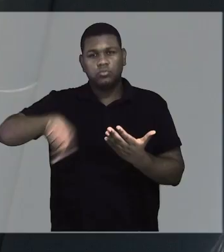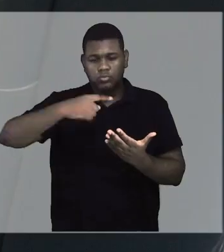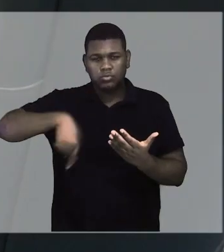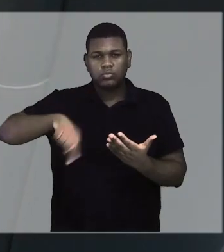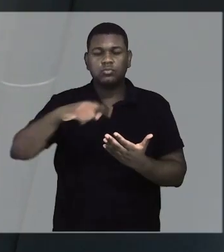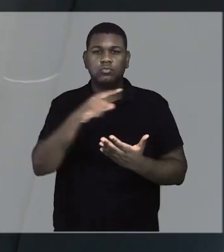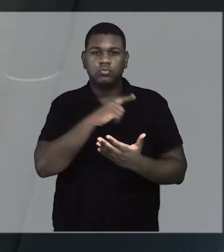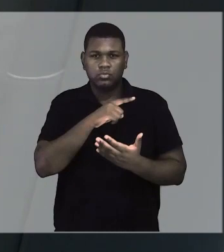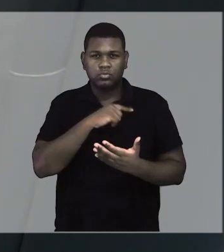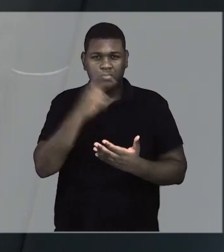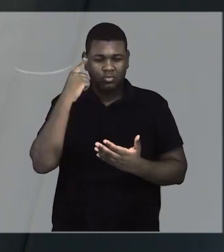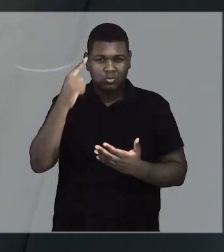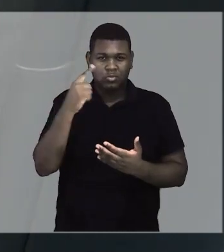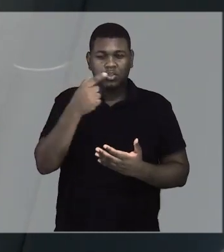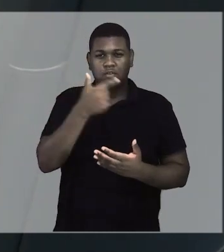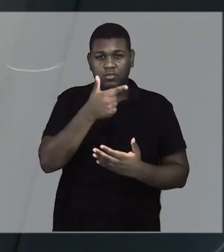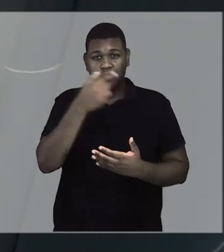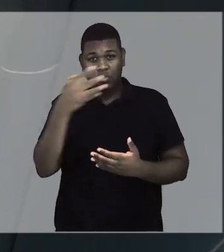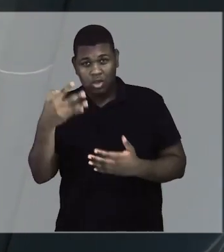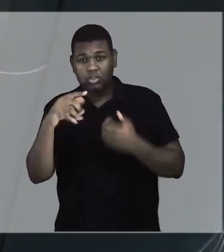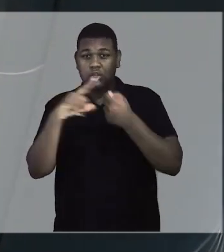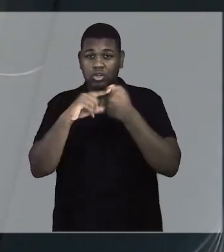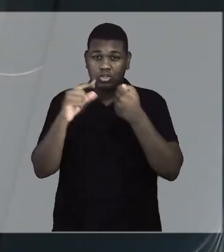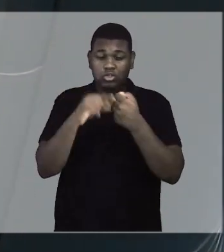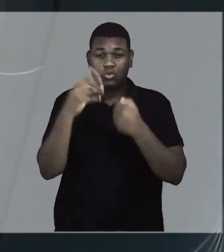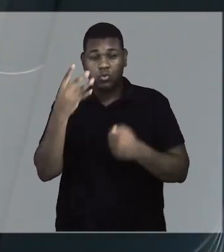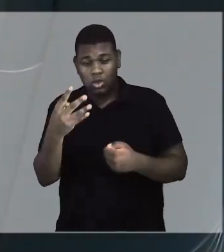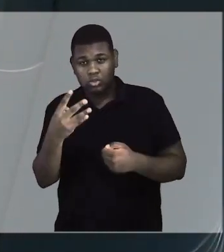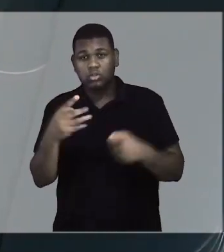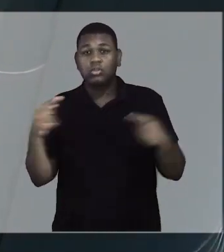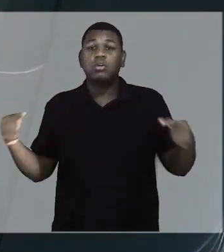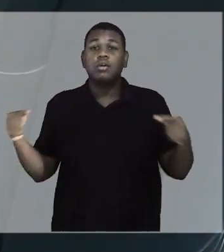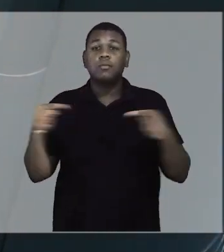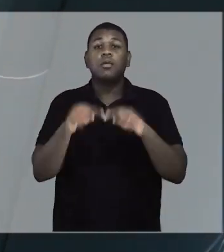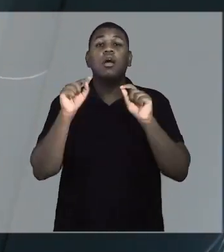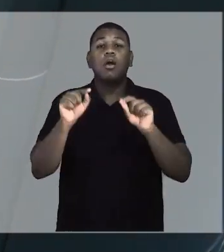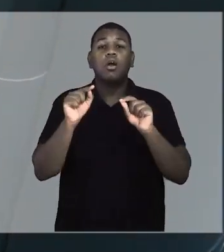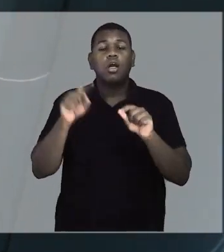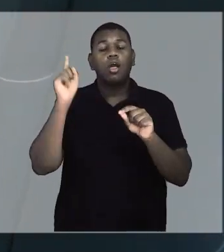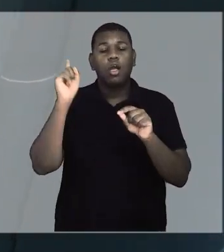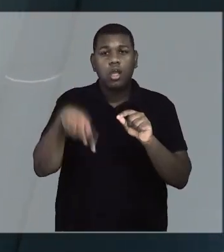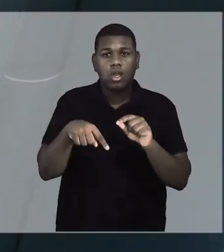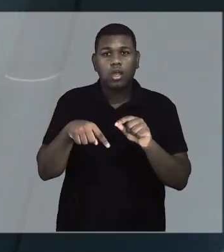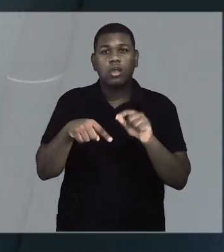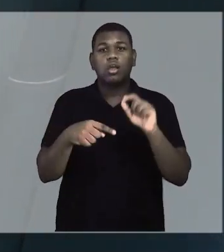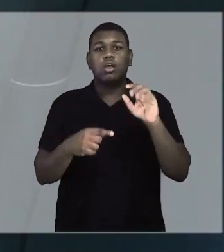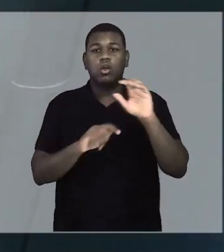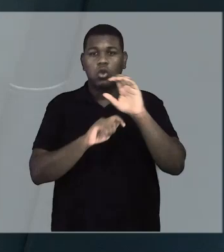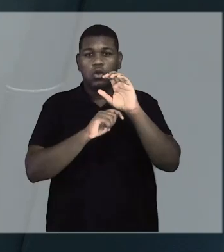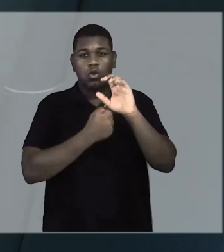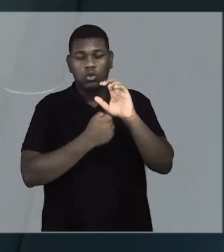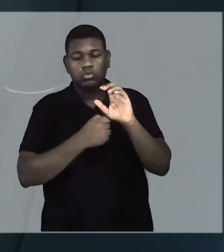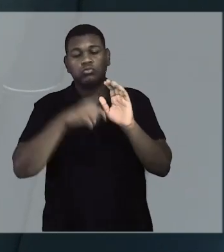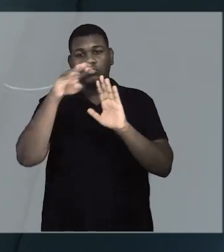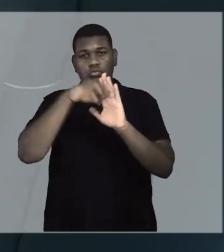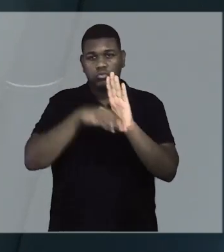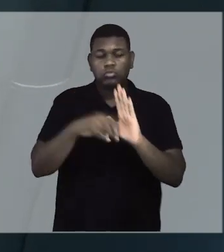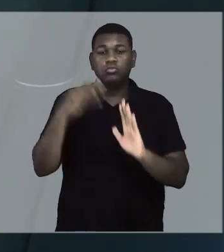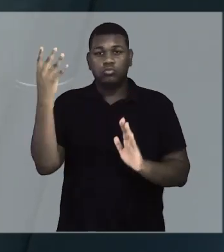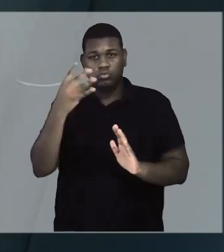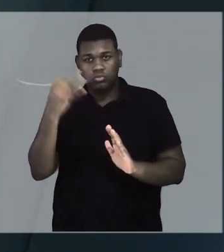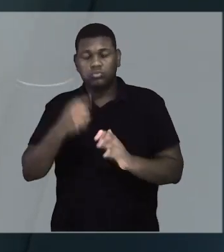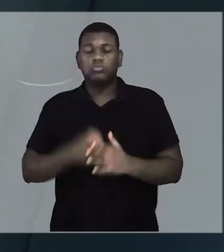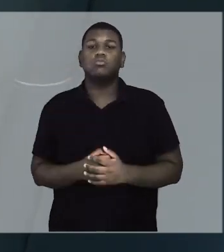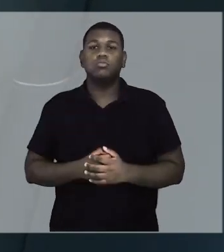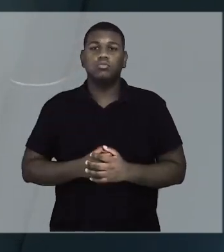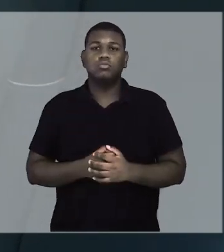sessão na quinta-feira passada. A grande contradição da súmula 24 com o artigo 4 do Código Penal